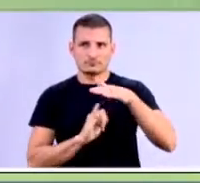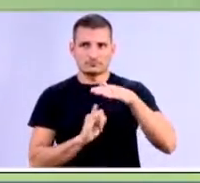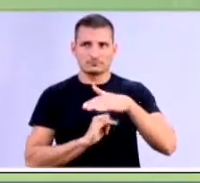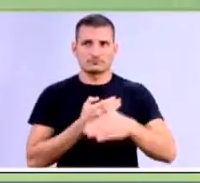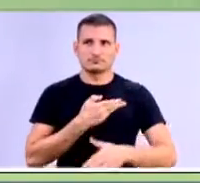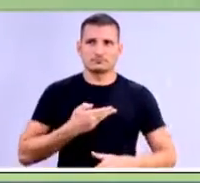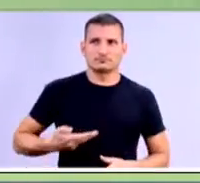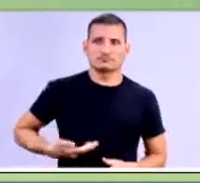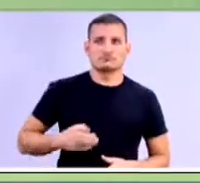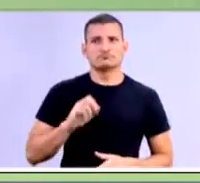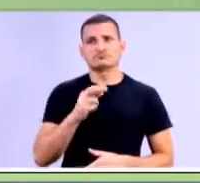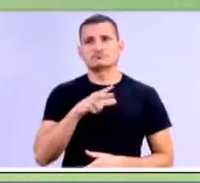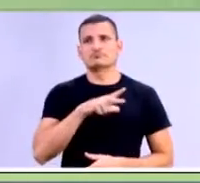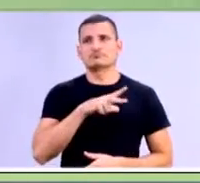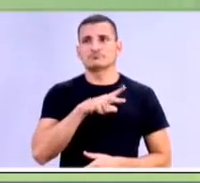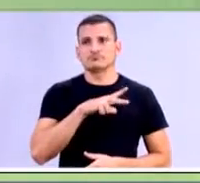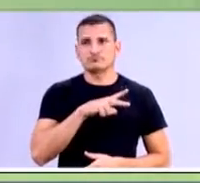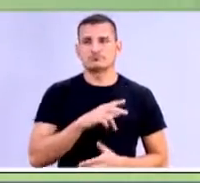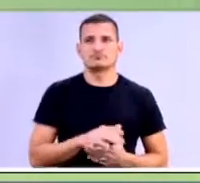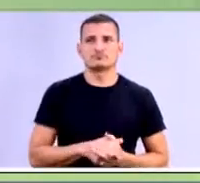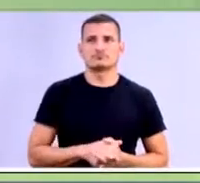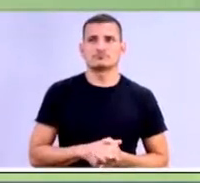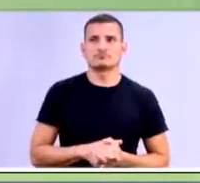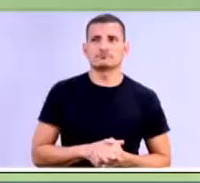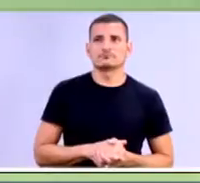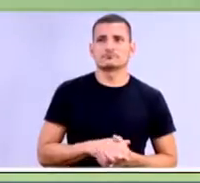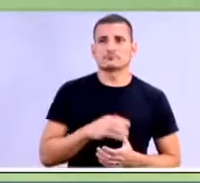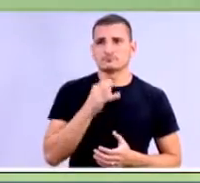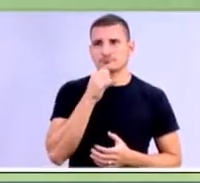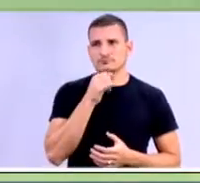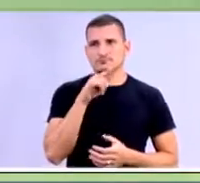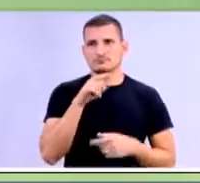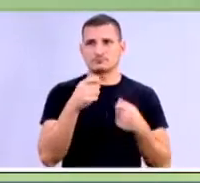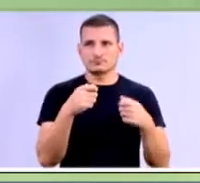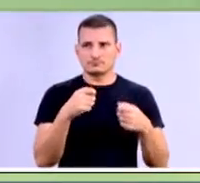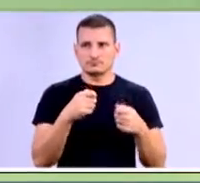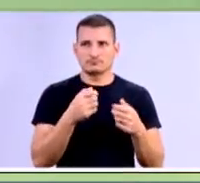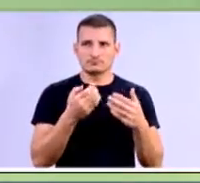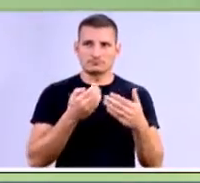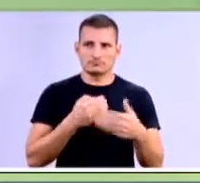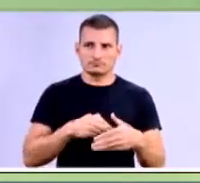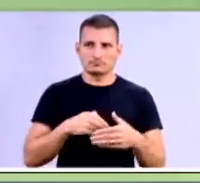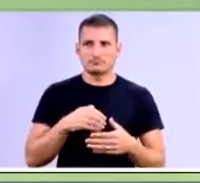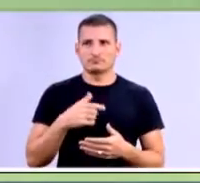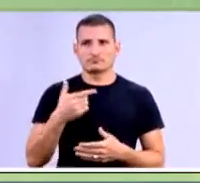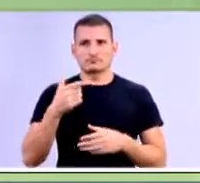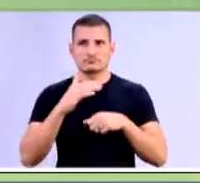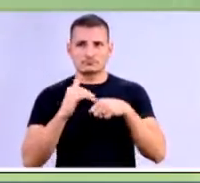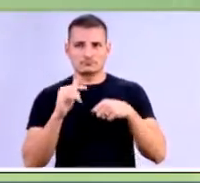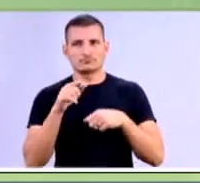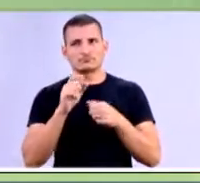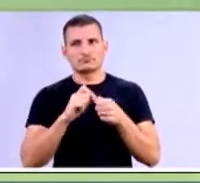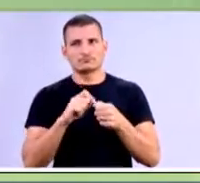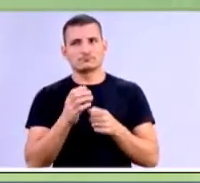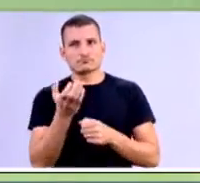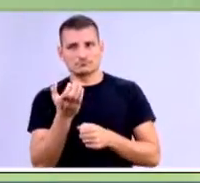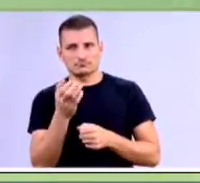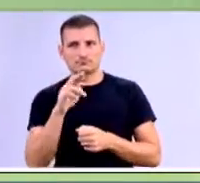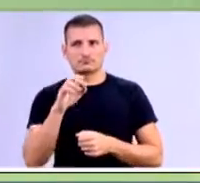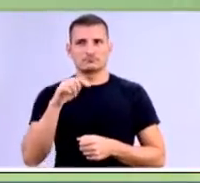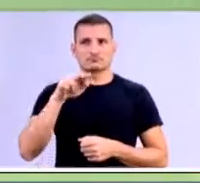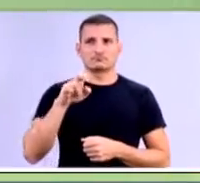pública ou privada. Por exemplo, se você precisa de uma prova em segunda chamada, você vai lá e faz um